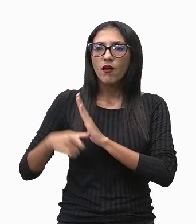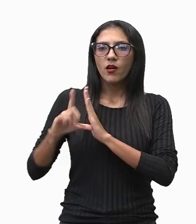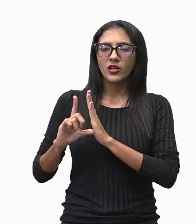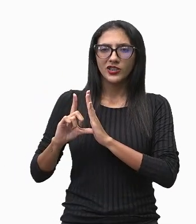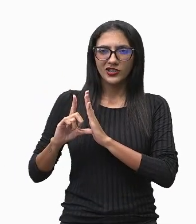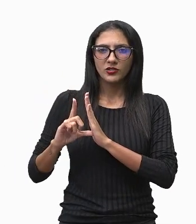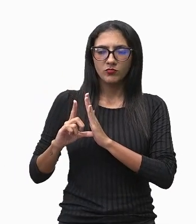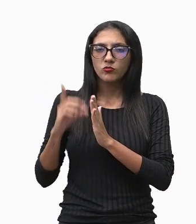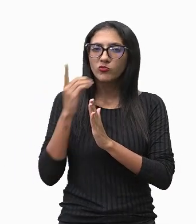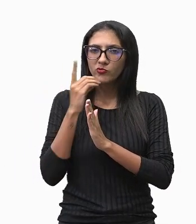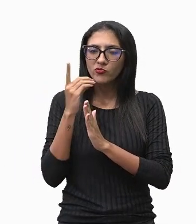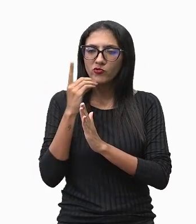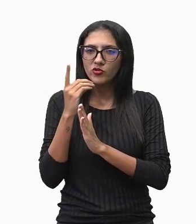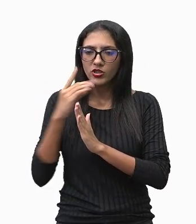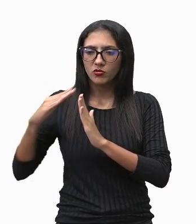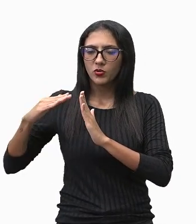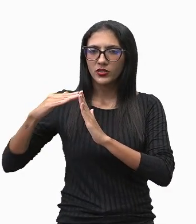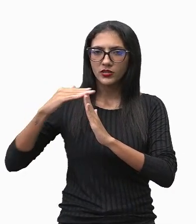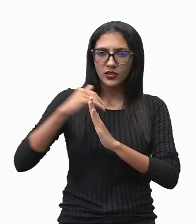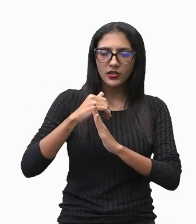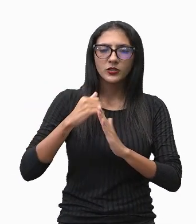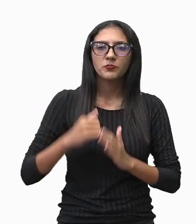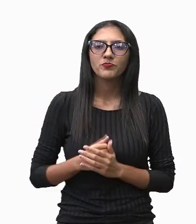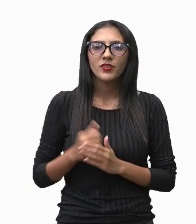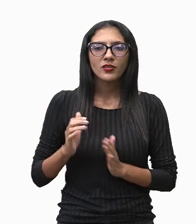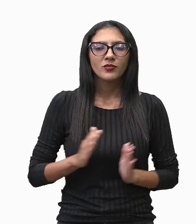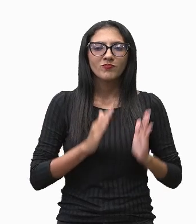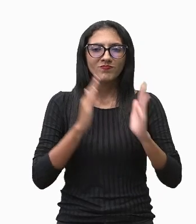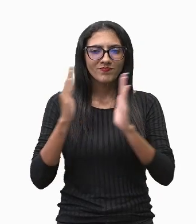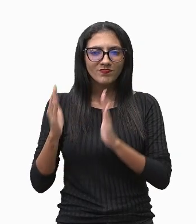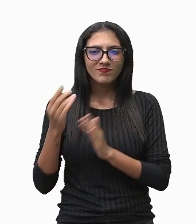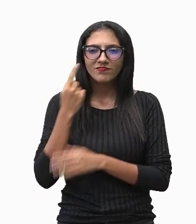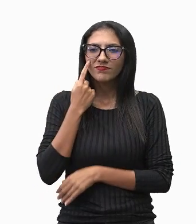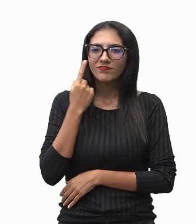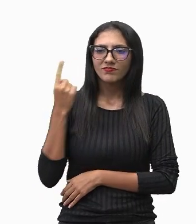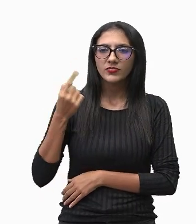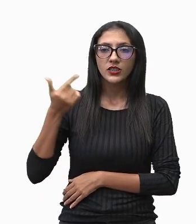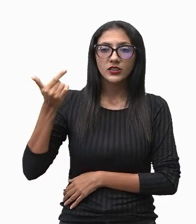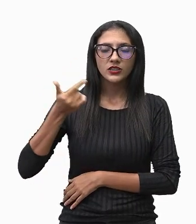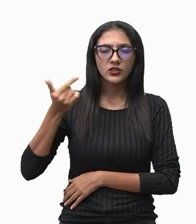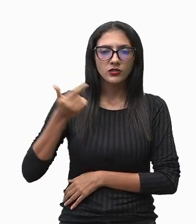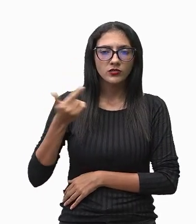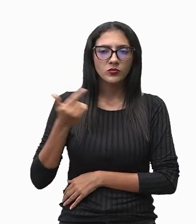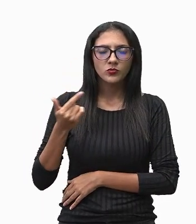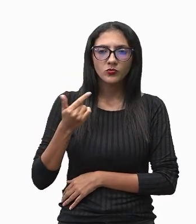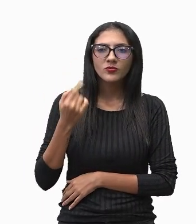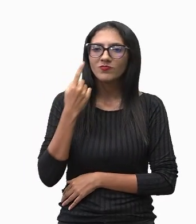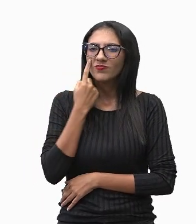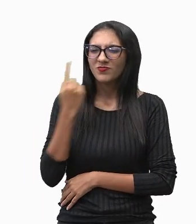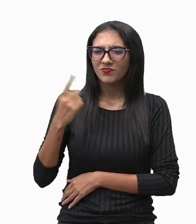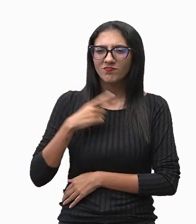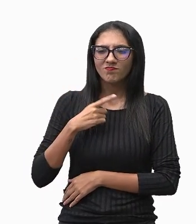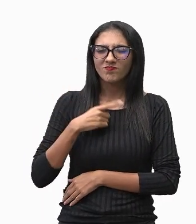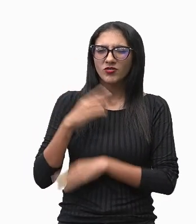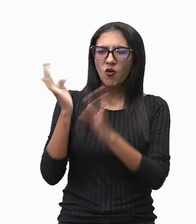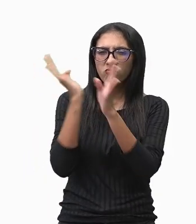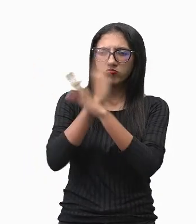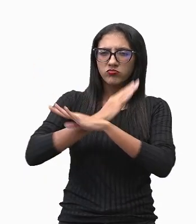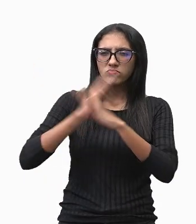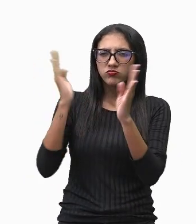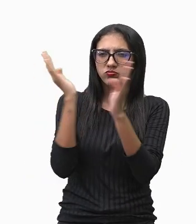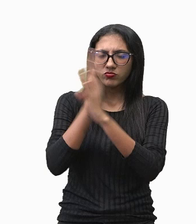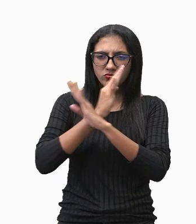de setembro de 2001 e depois do atentado, né, aí coberta por uma cortina de